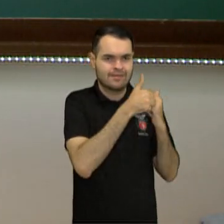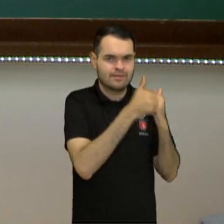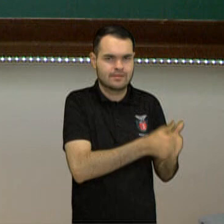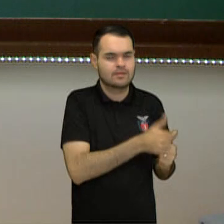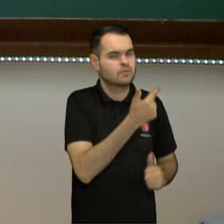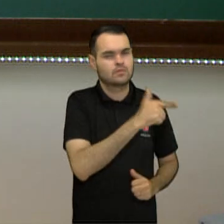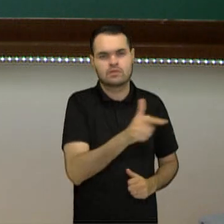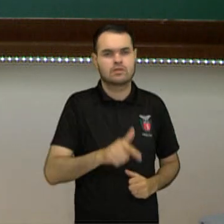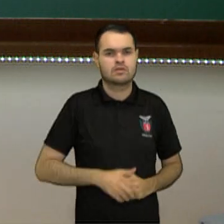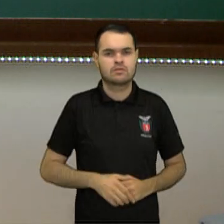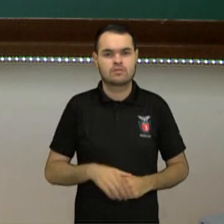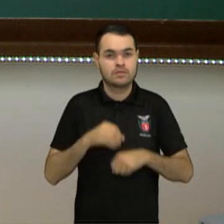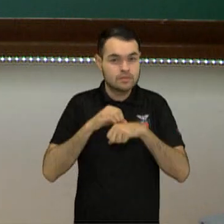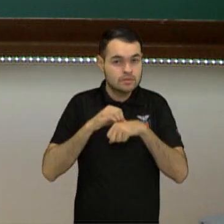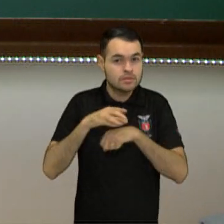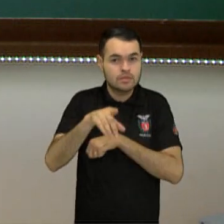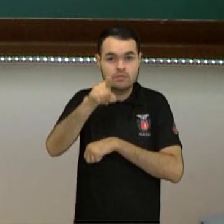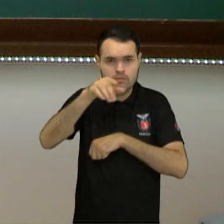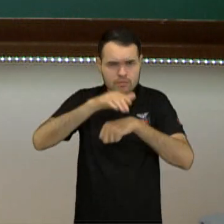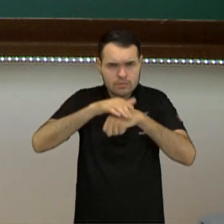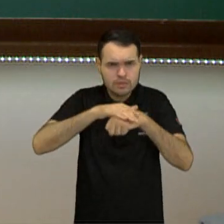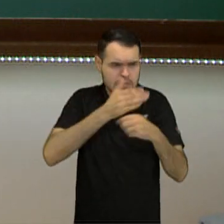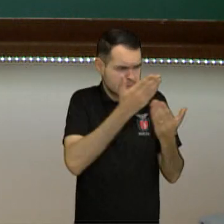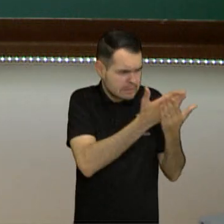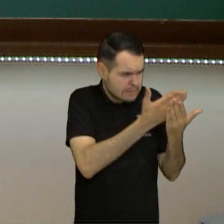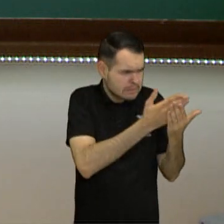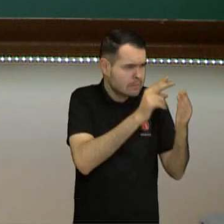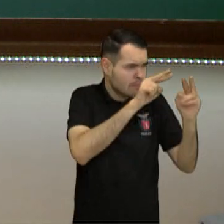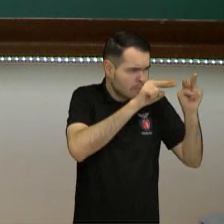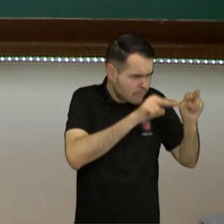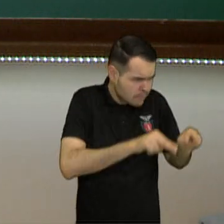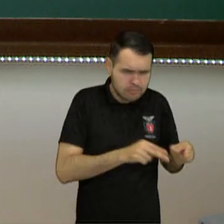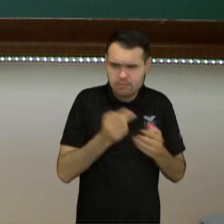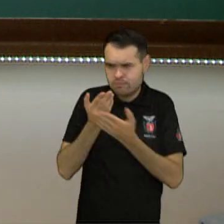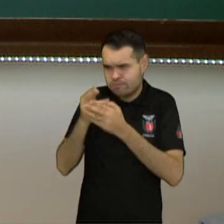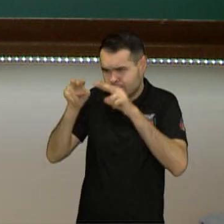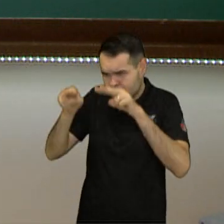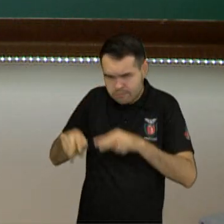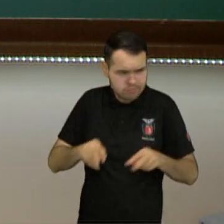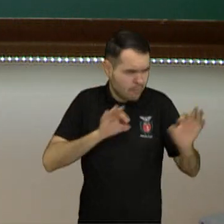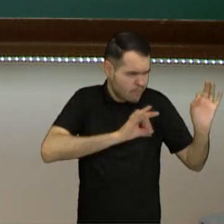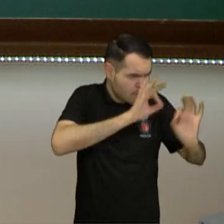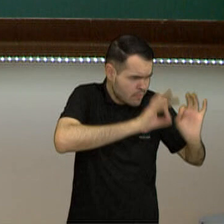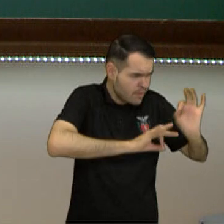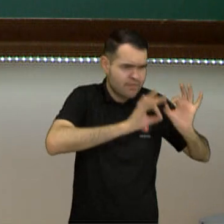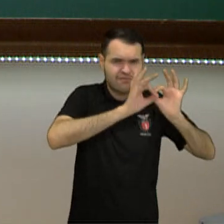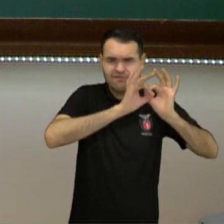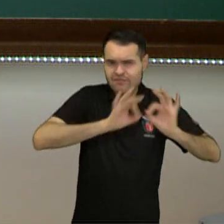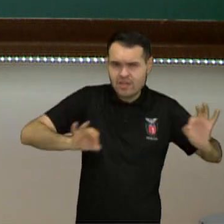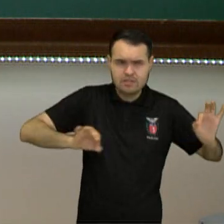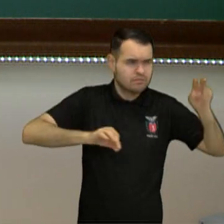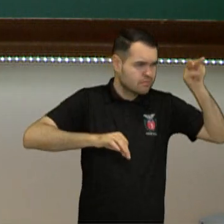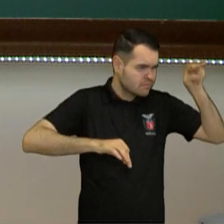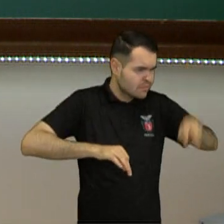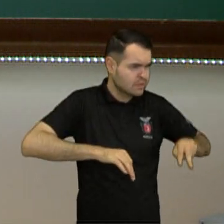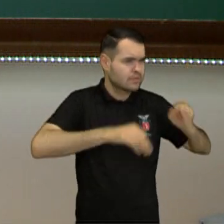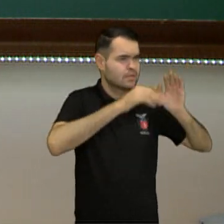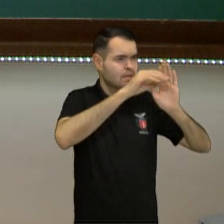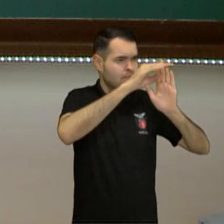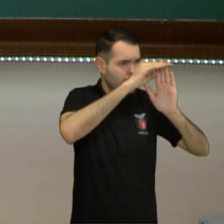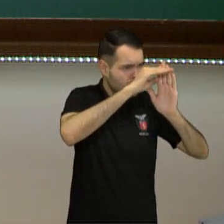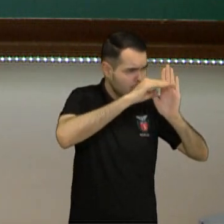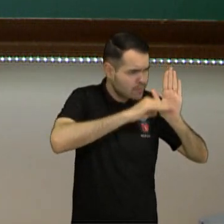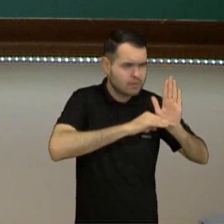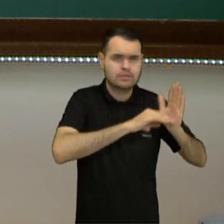é: busque sempre estar estudando, estar revendo, estar formando frases, estar utilizando, vai ver a lista de verbos do livro,